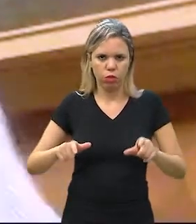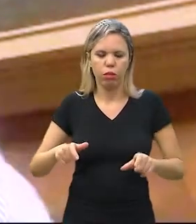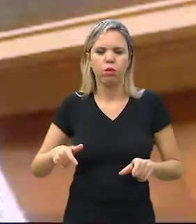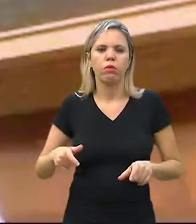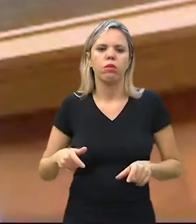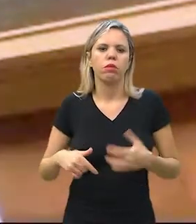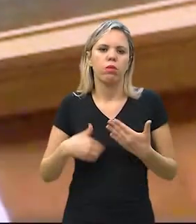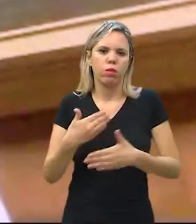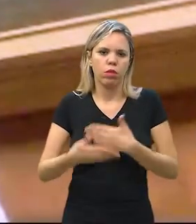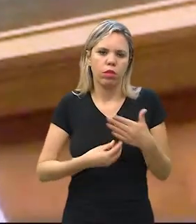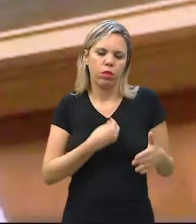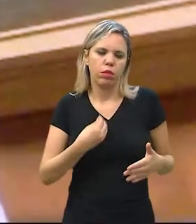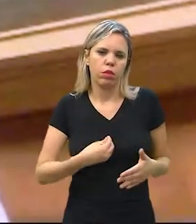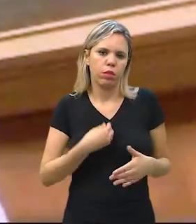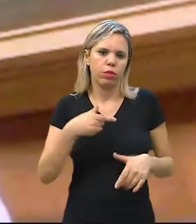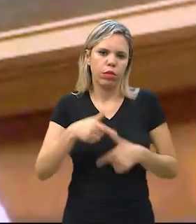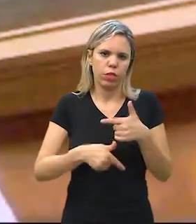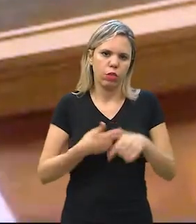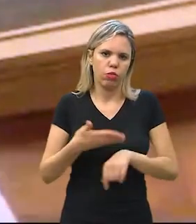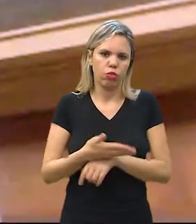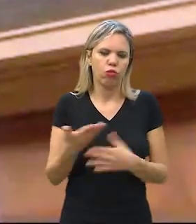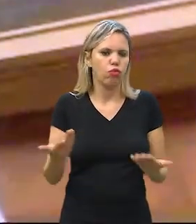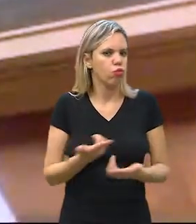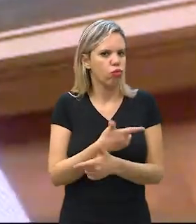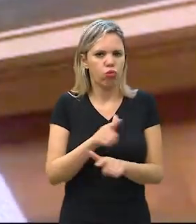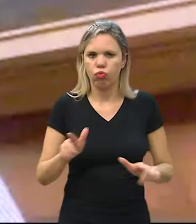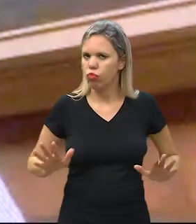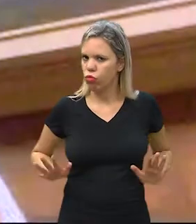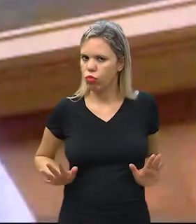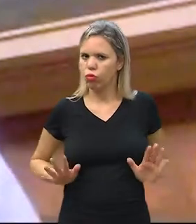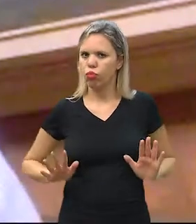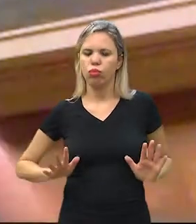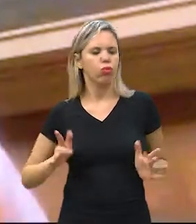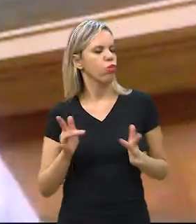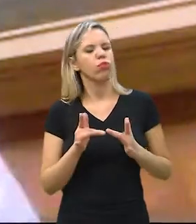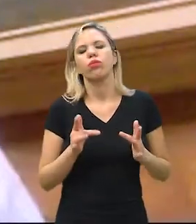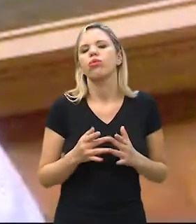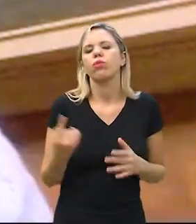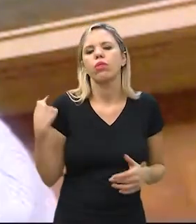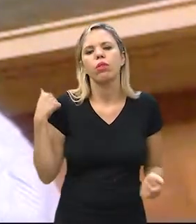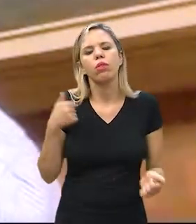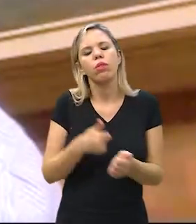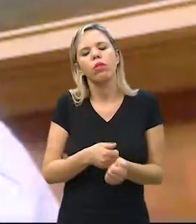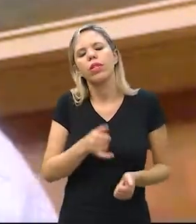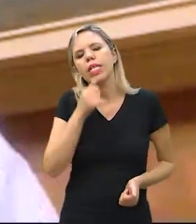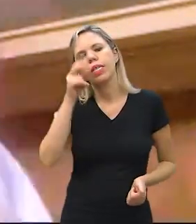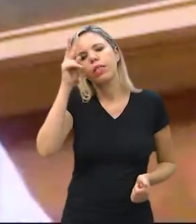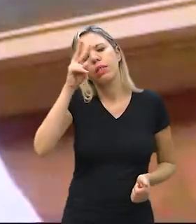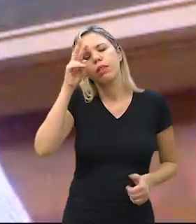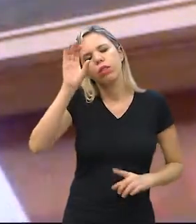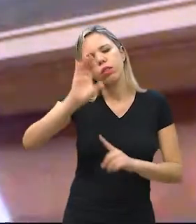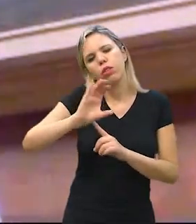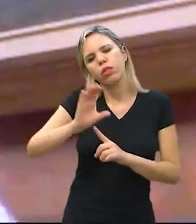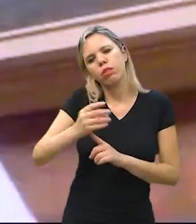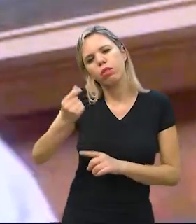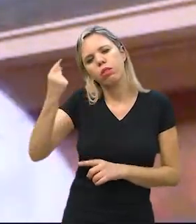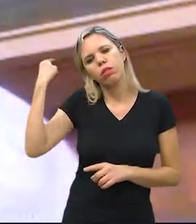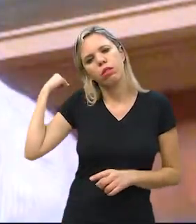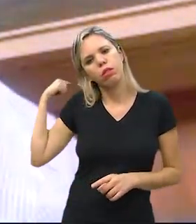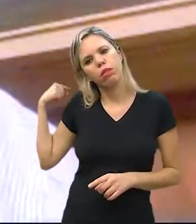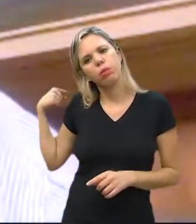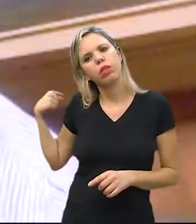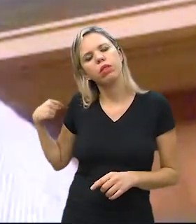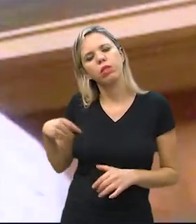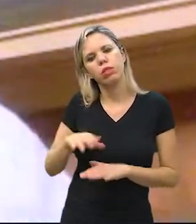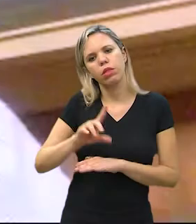que passaram pela nossa vida e que a gente hoje não tem mais aquele contato tão próximo. Lembra aquele cliente, foi um grande